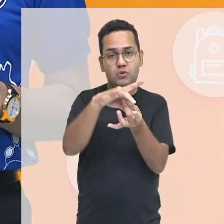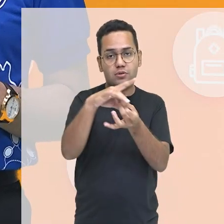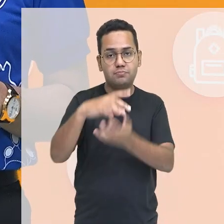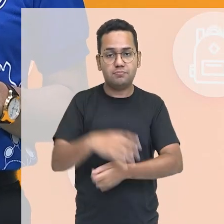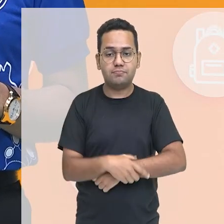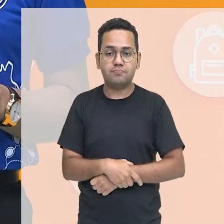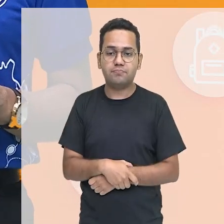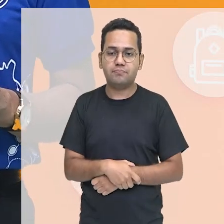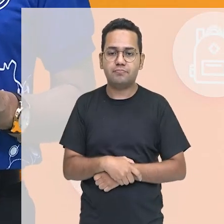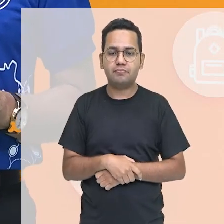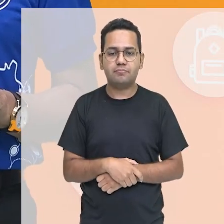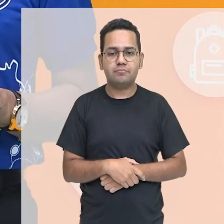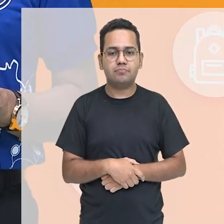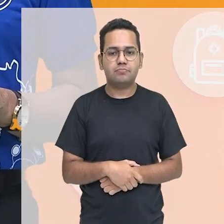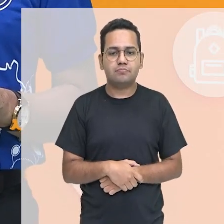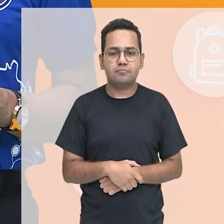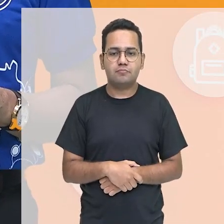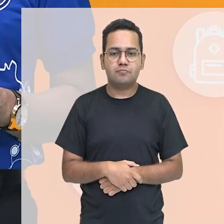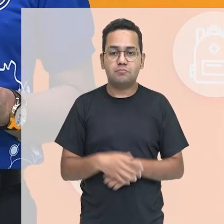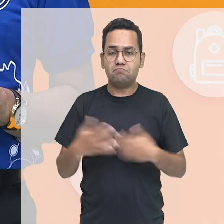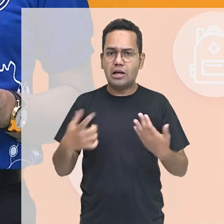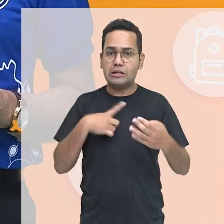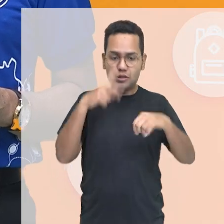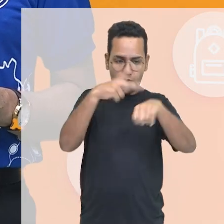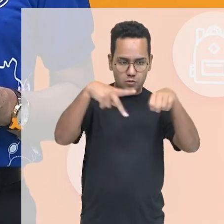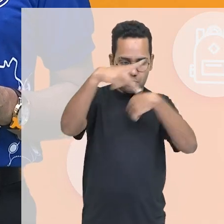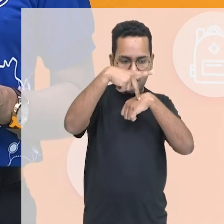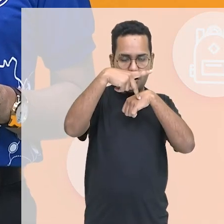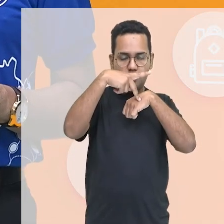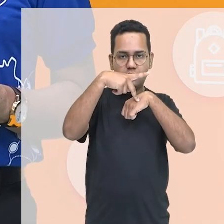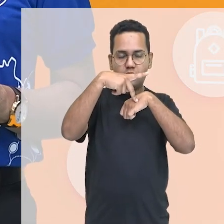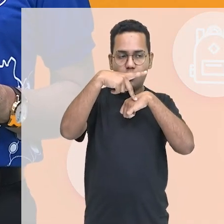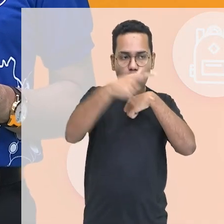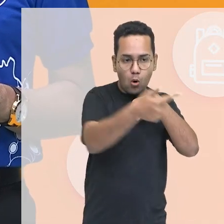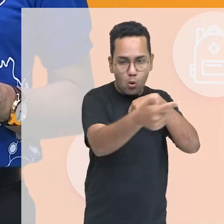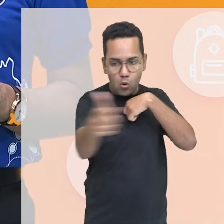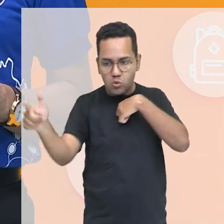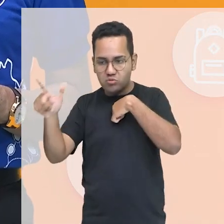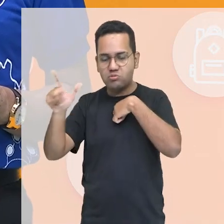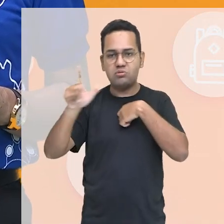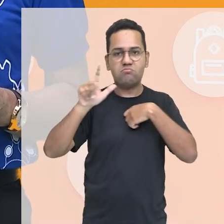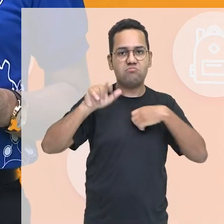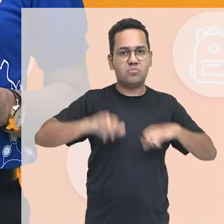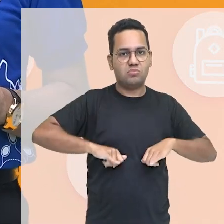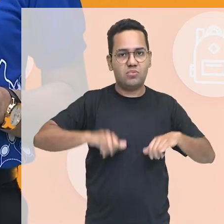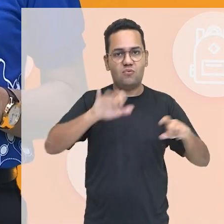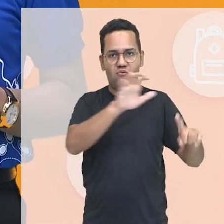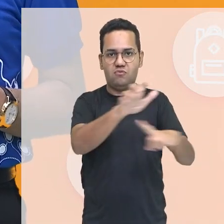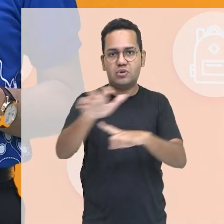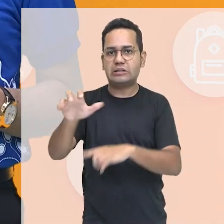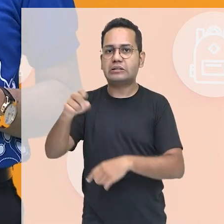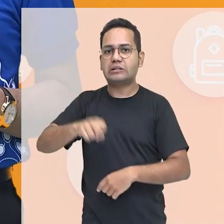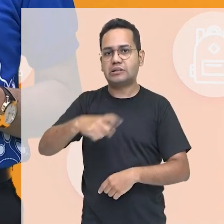faz em um país certamente terá reflexo em outros países, em